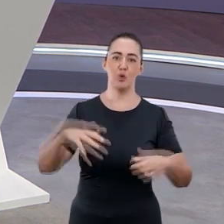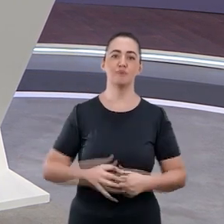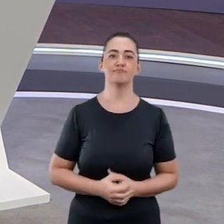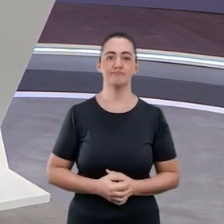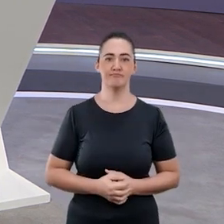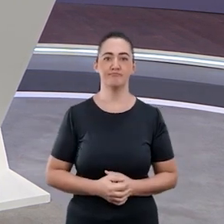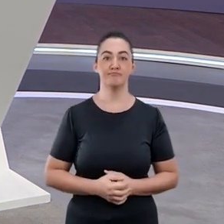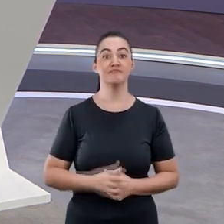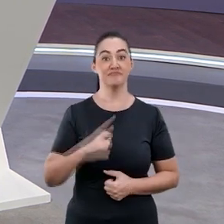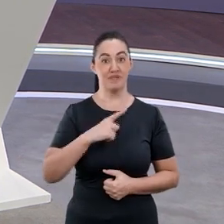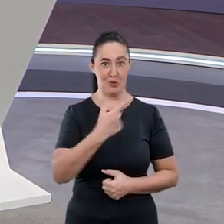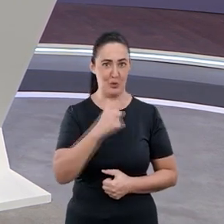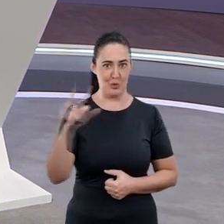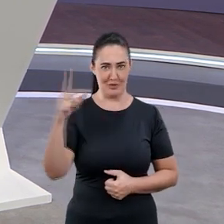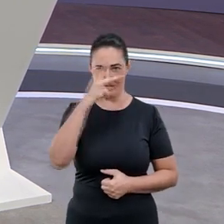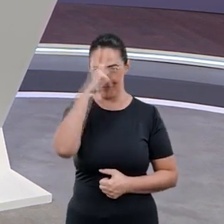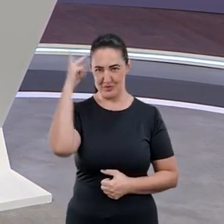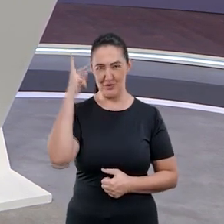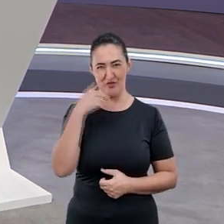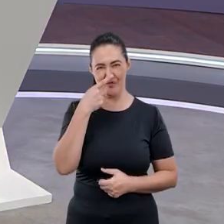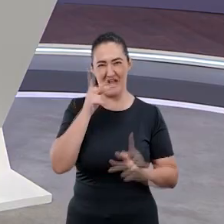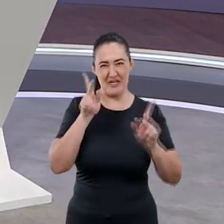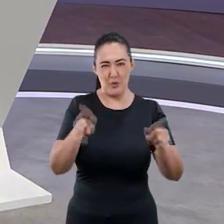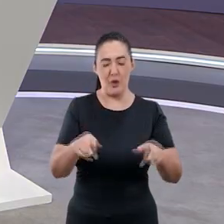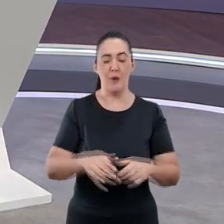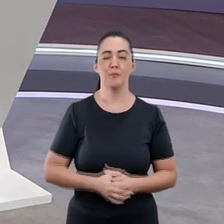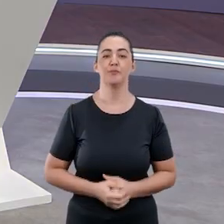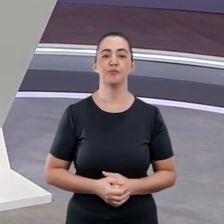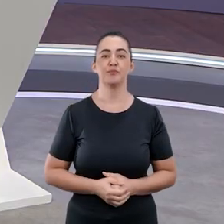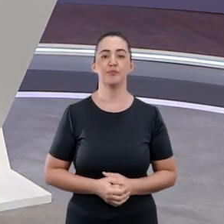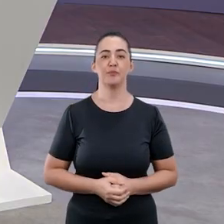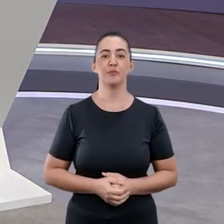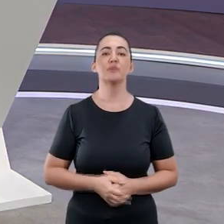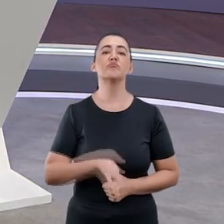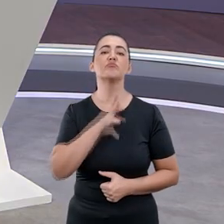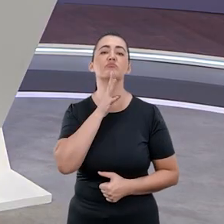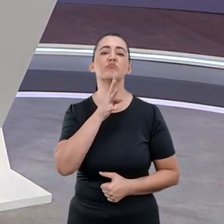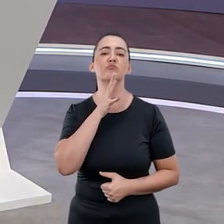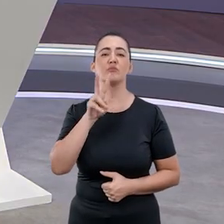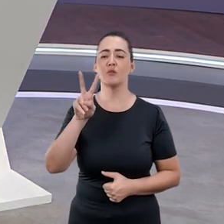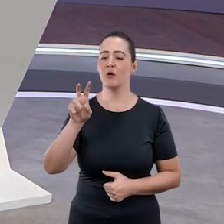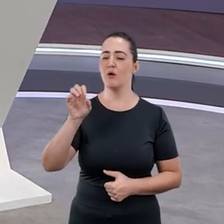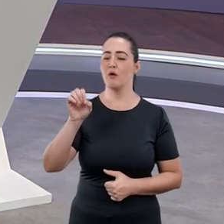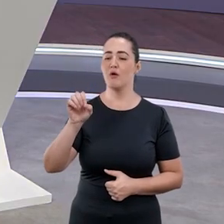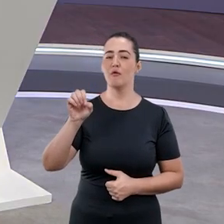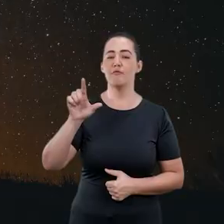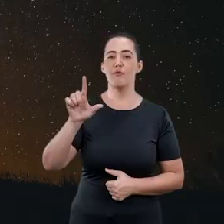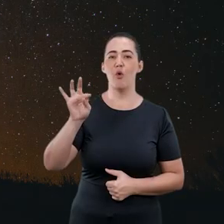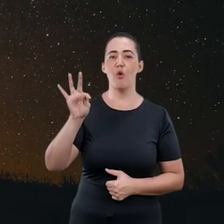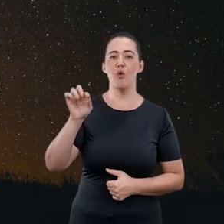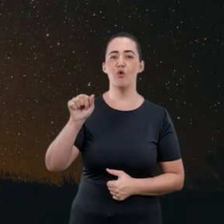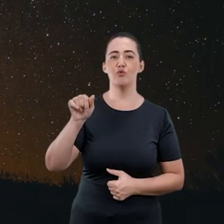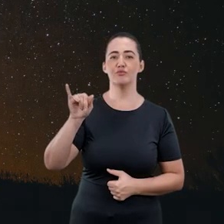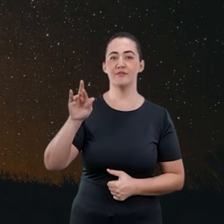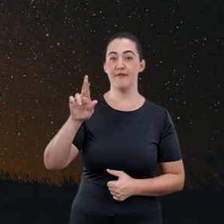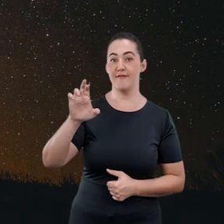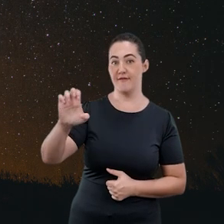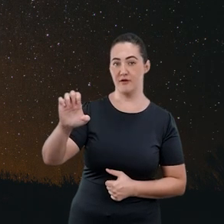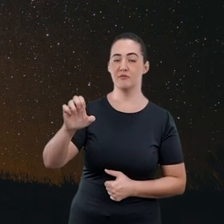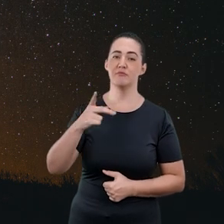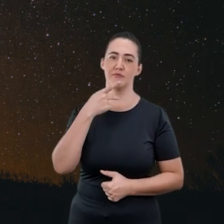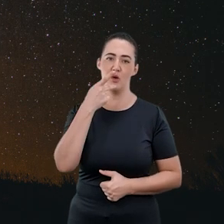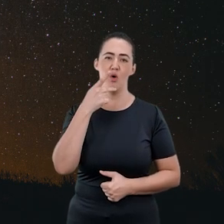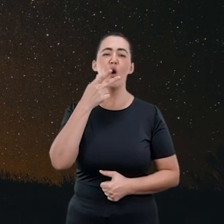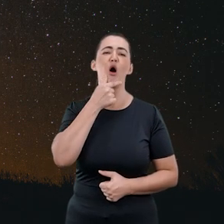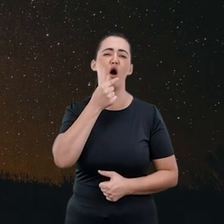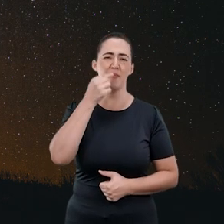Tem mais gente também que chegou a essa mesma conclusão, como Voltaire, Olha o que ele disse: eu estava essa noite